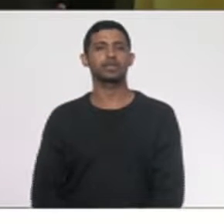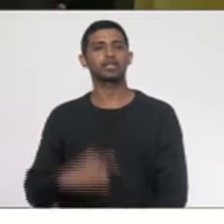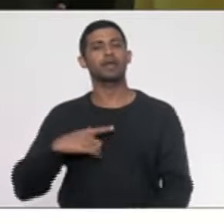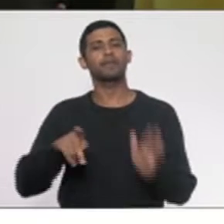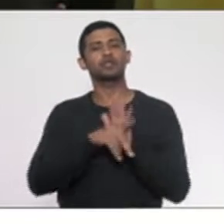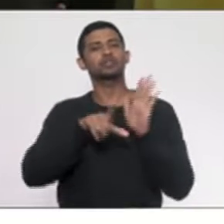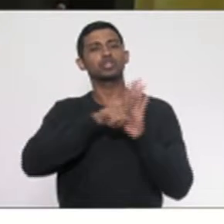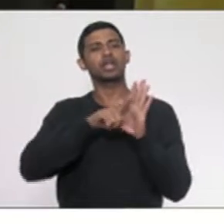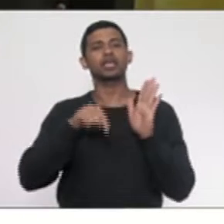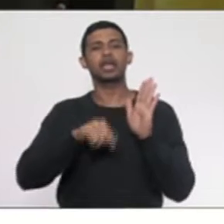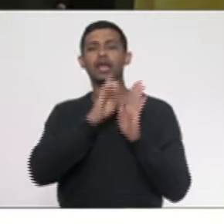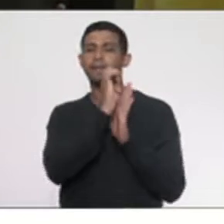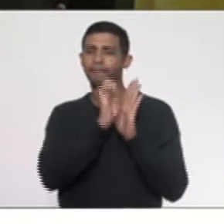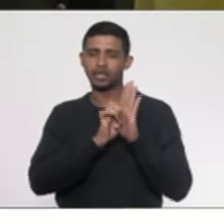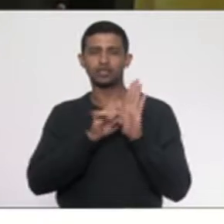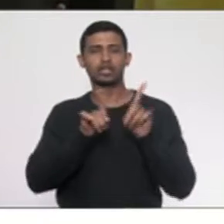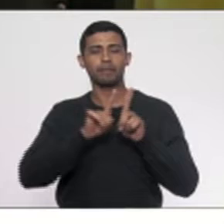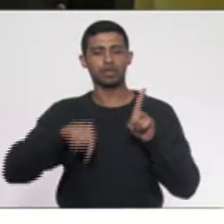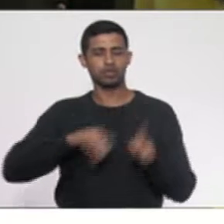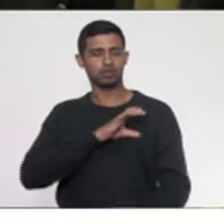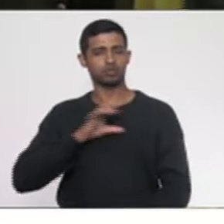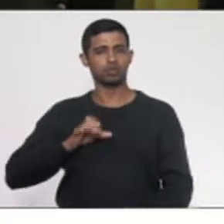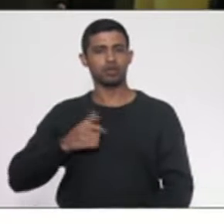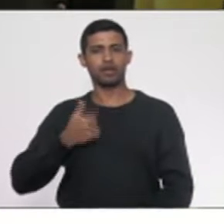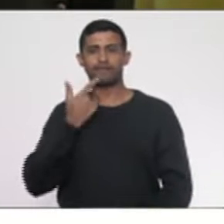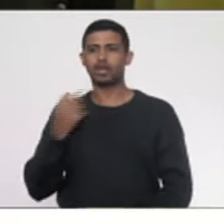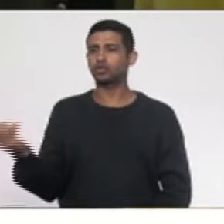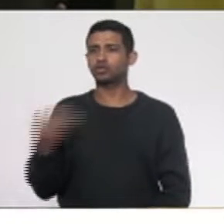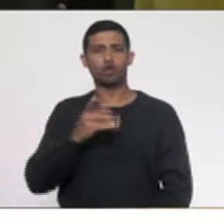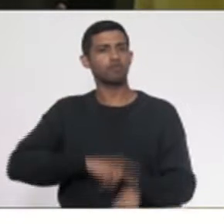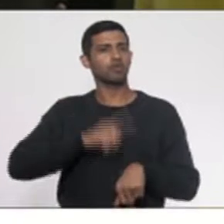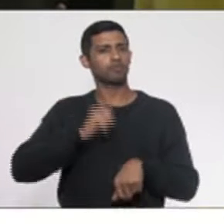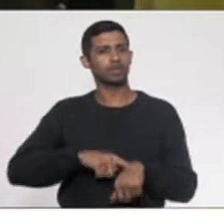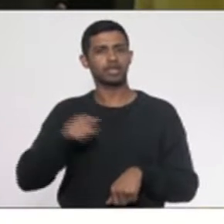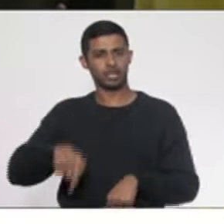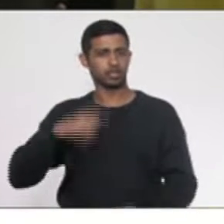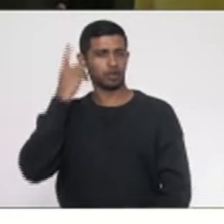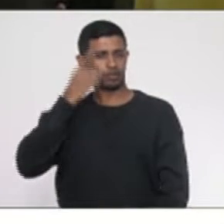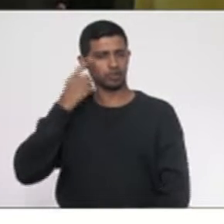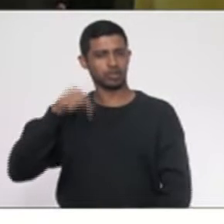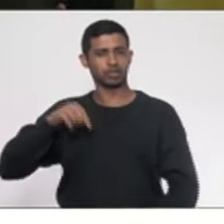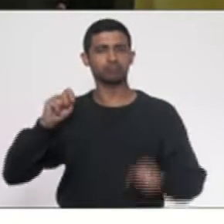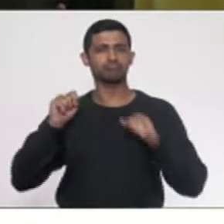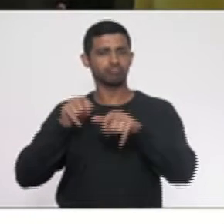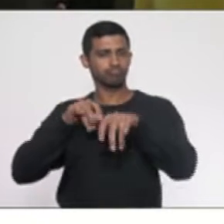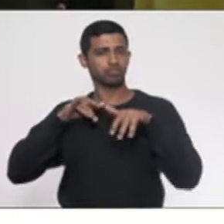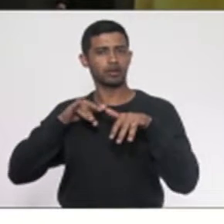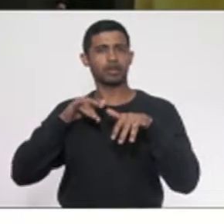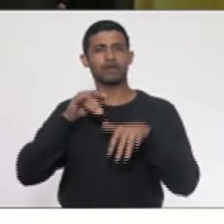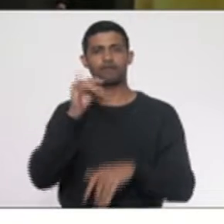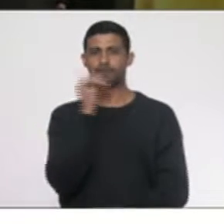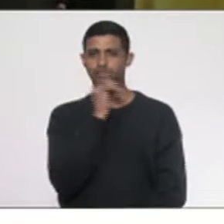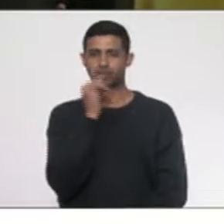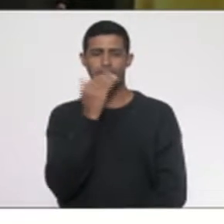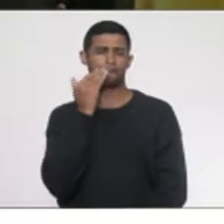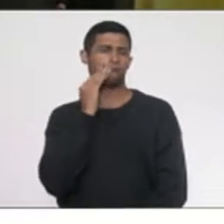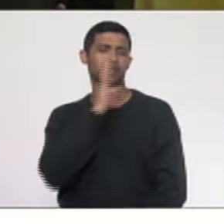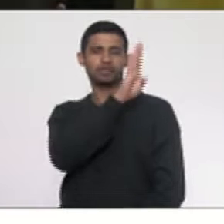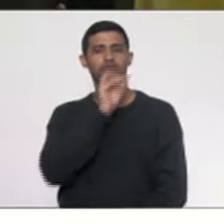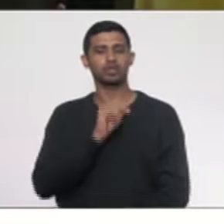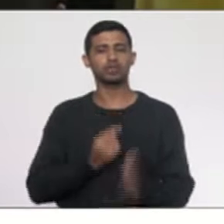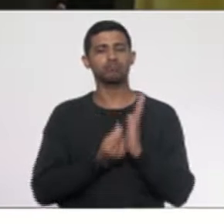de lei e suas emendas em análise, esta comissão constitui como marco de um novo momento do Parlamento Fluminense, especialmente na retomada de um padrão de boas práticas